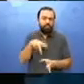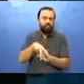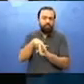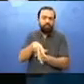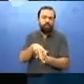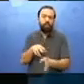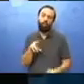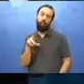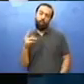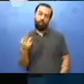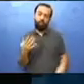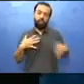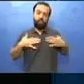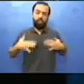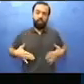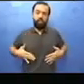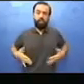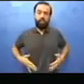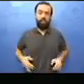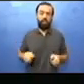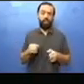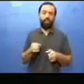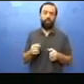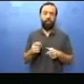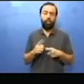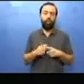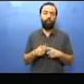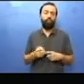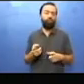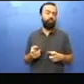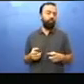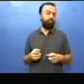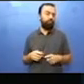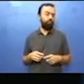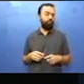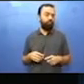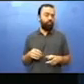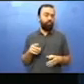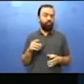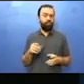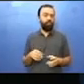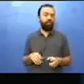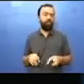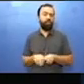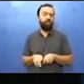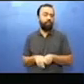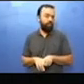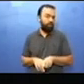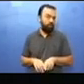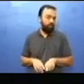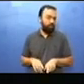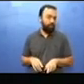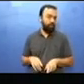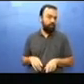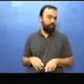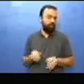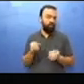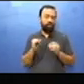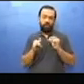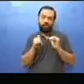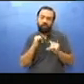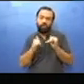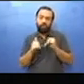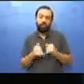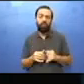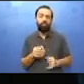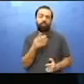corpo humano. Um livro também pode nos informar sobre o funcionamento de alguma máquina ou nos informar também